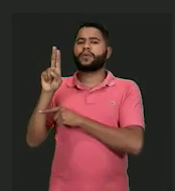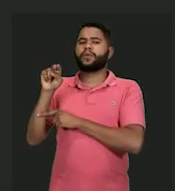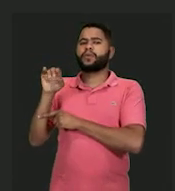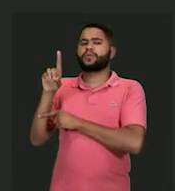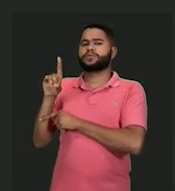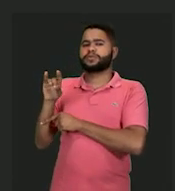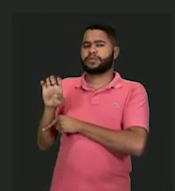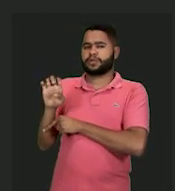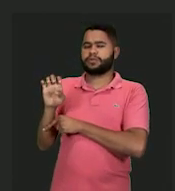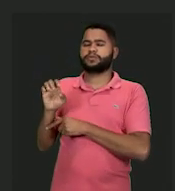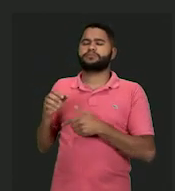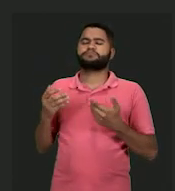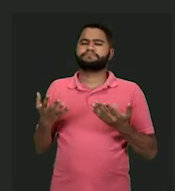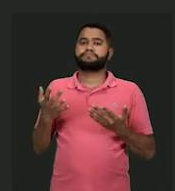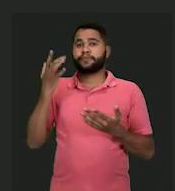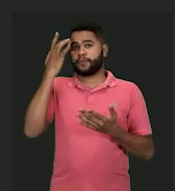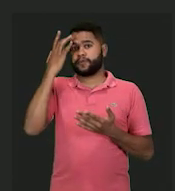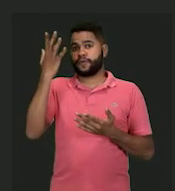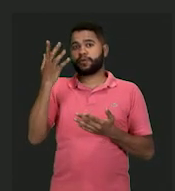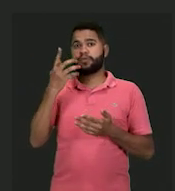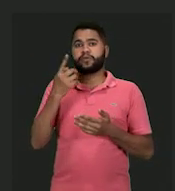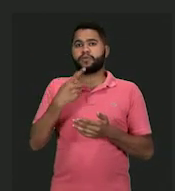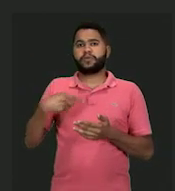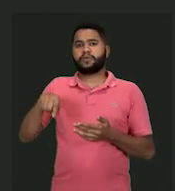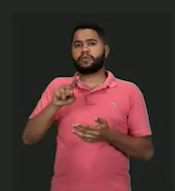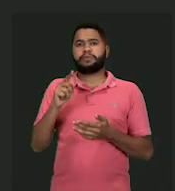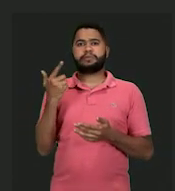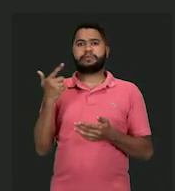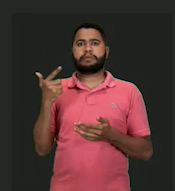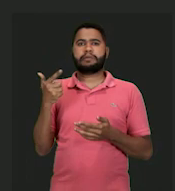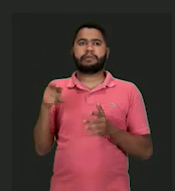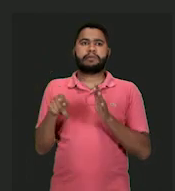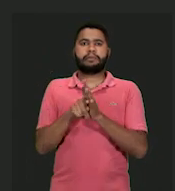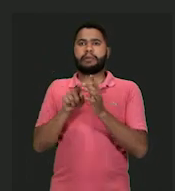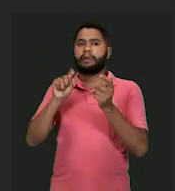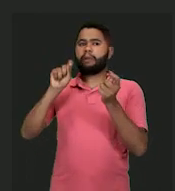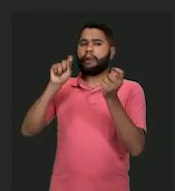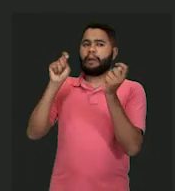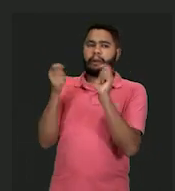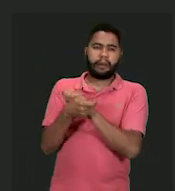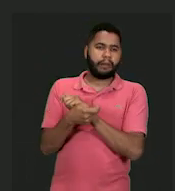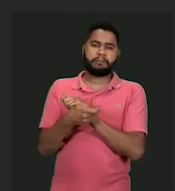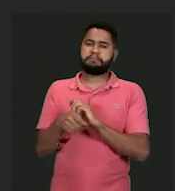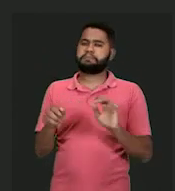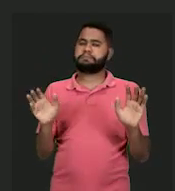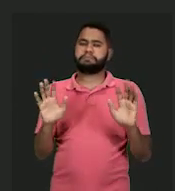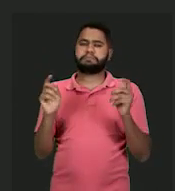da densidade. Então, facilita porque nós não teremos que fazer uma conversão nessa questão.